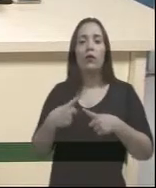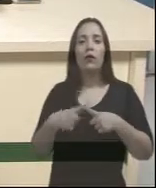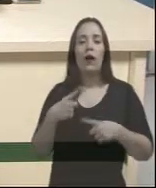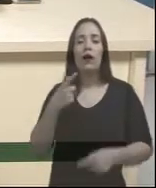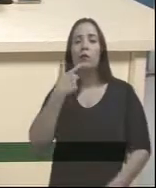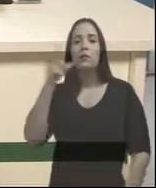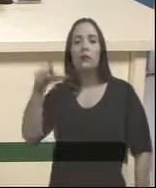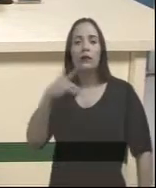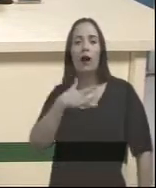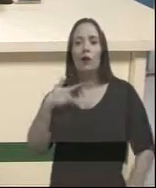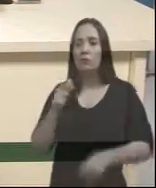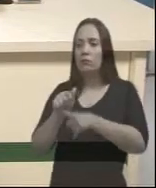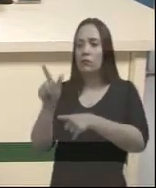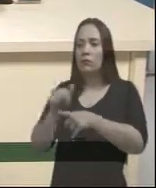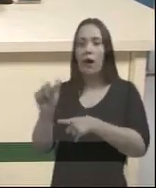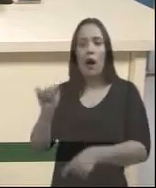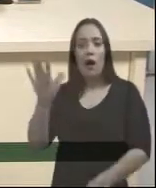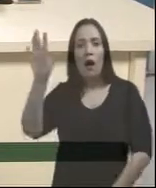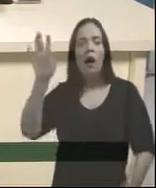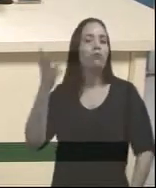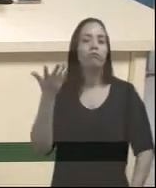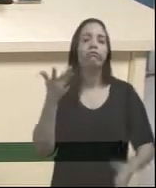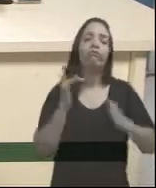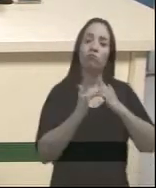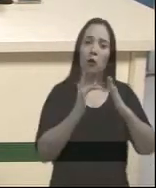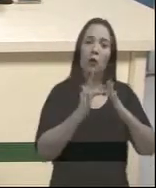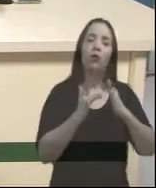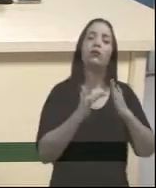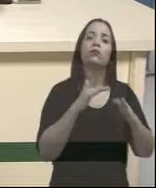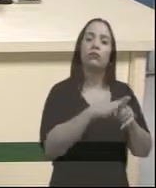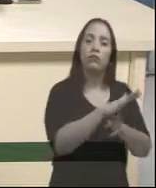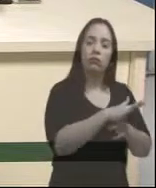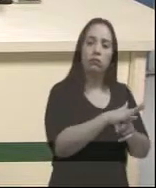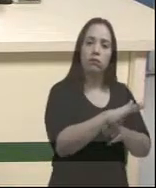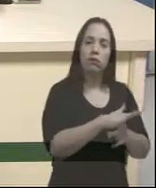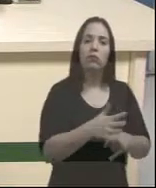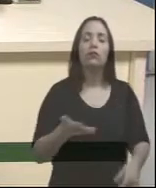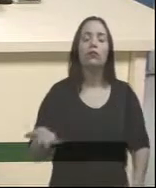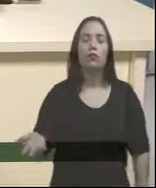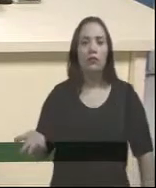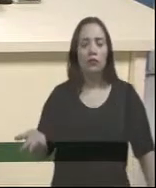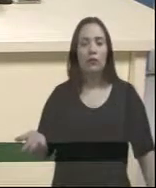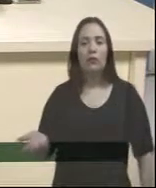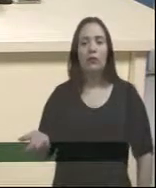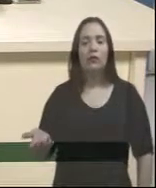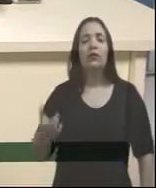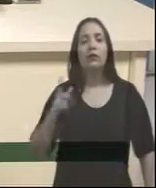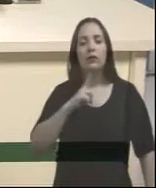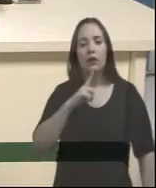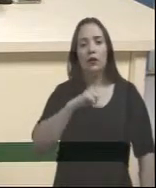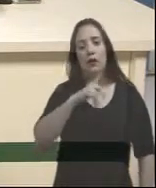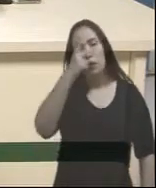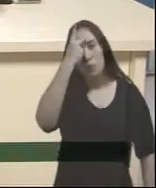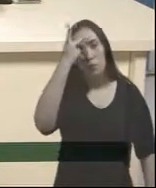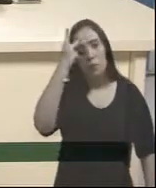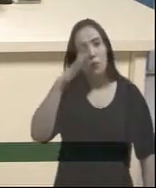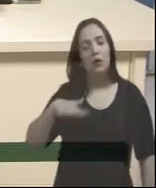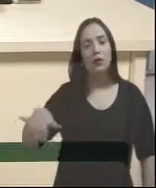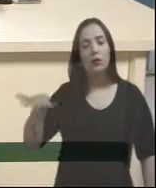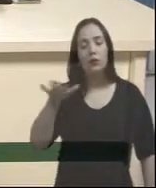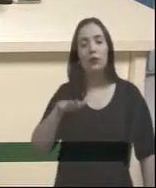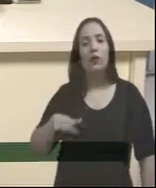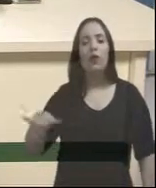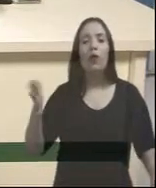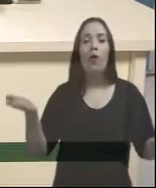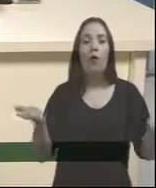de saúde. Pronto, né? A clientela cresceu muito. Eu vi uma estatística, deputado, é uma coisa assombrosa. Assombrosa. São milhões então, de pessoas no Brasil.